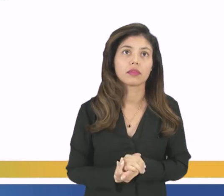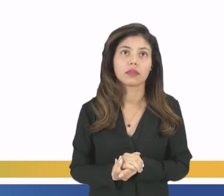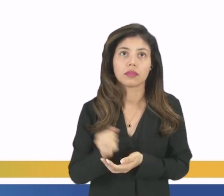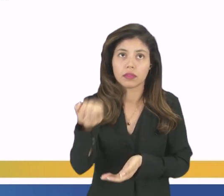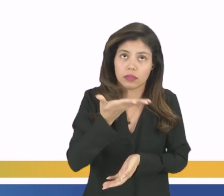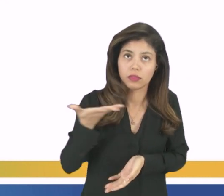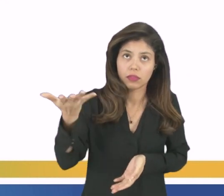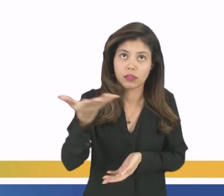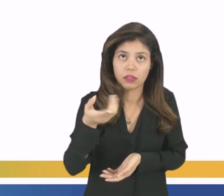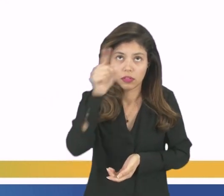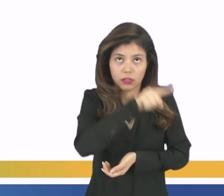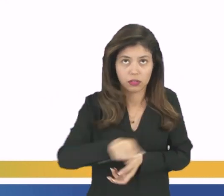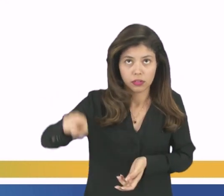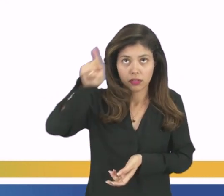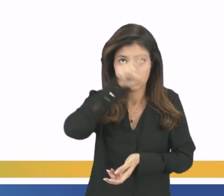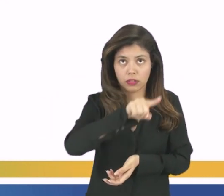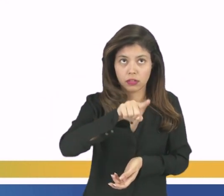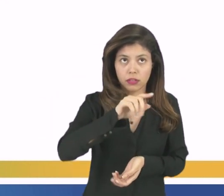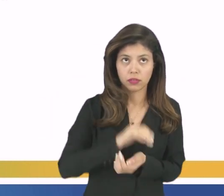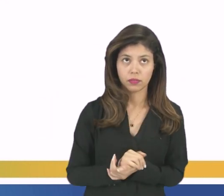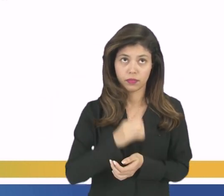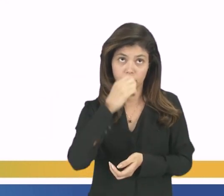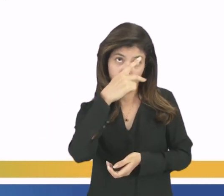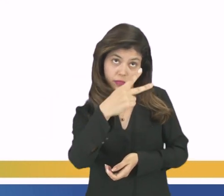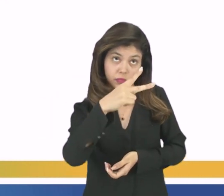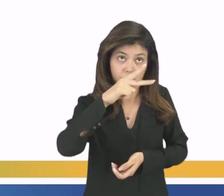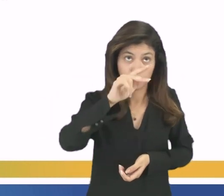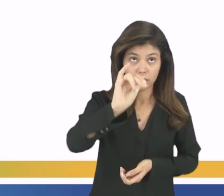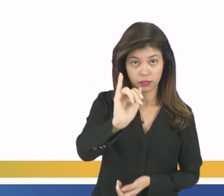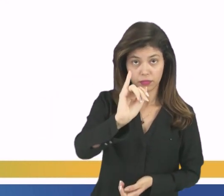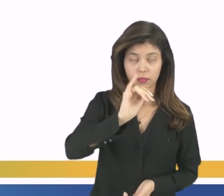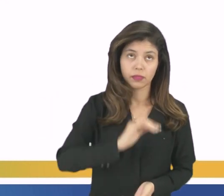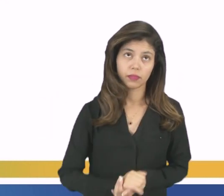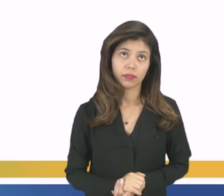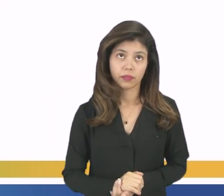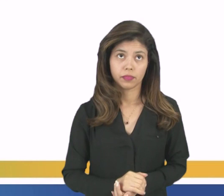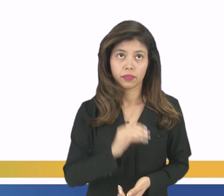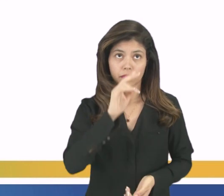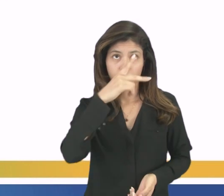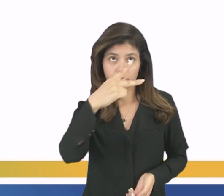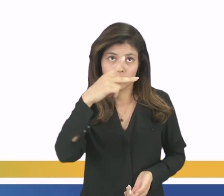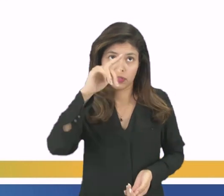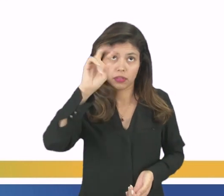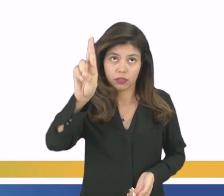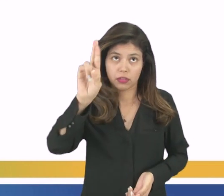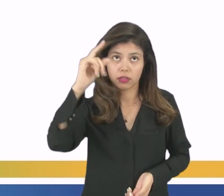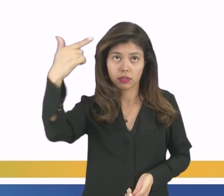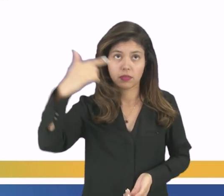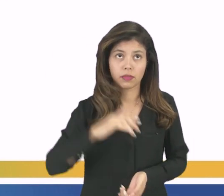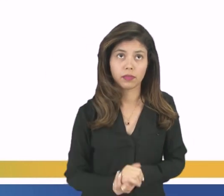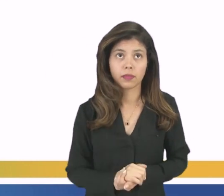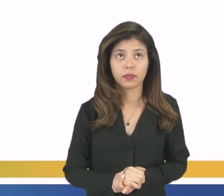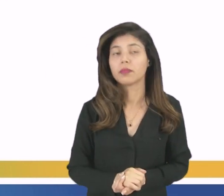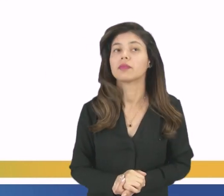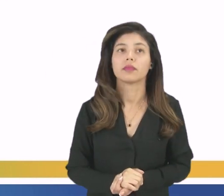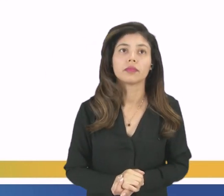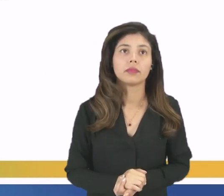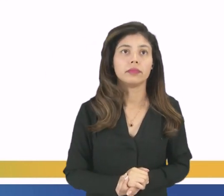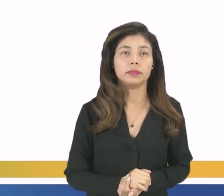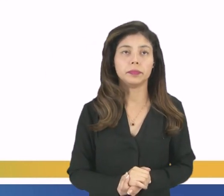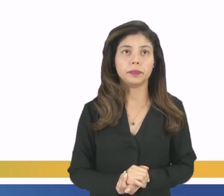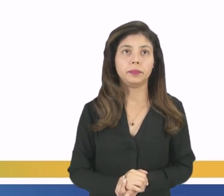da base é a área do círculo, e a área do círculo é πr ao quadrado, é só não esquecer disso, tá? A área da base é a área do círculo, πr